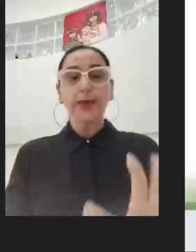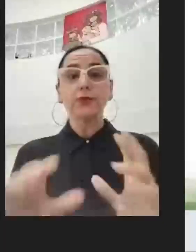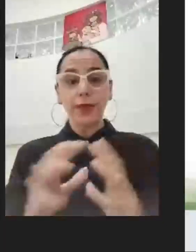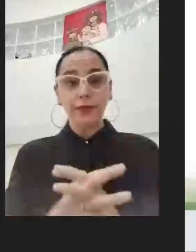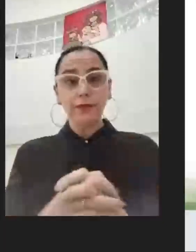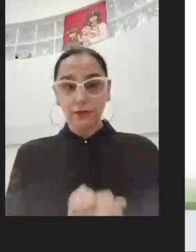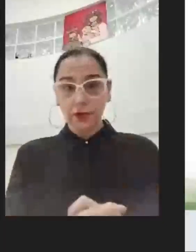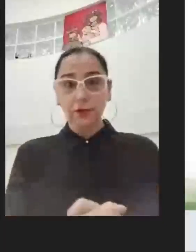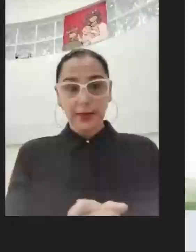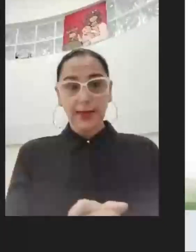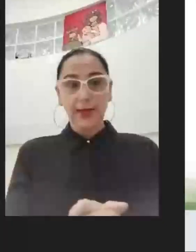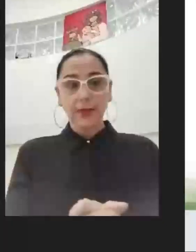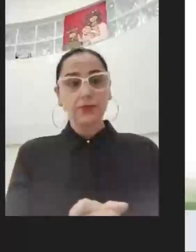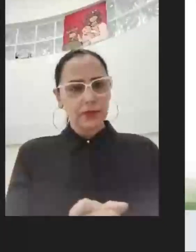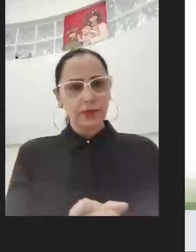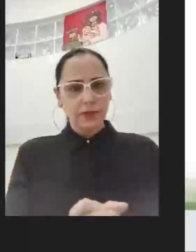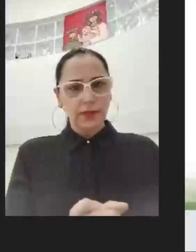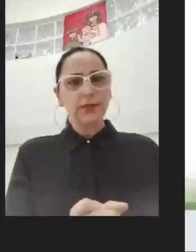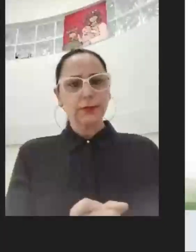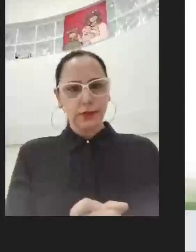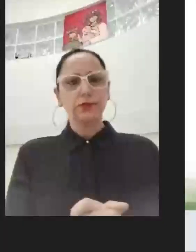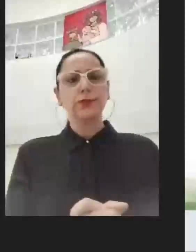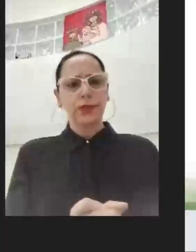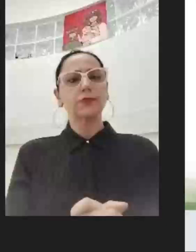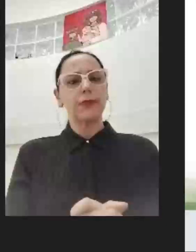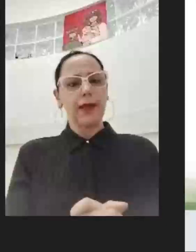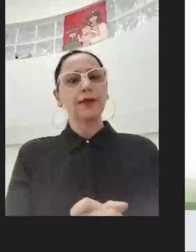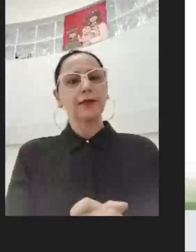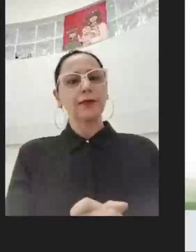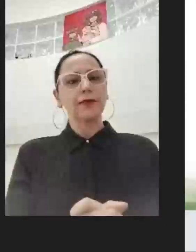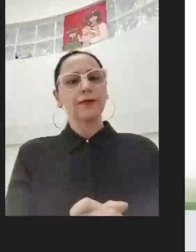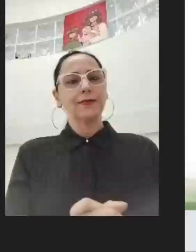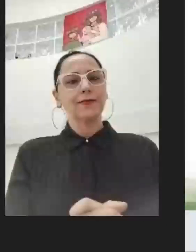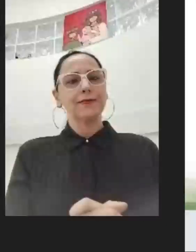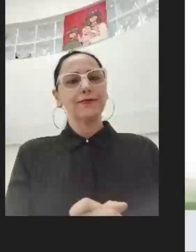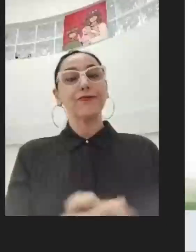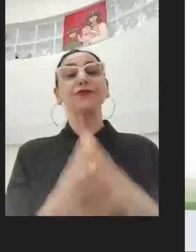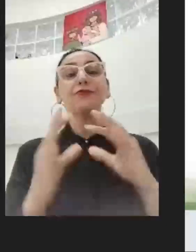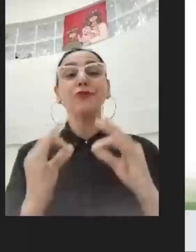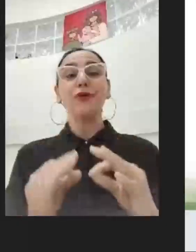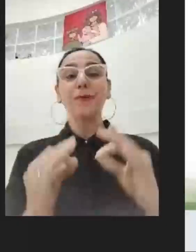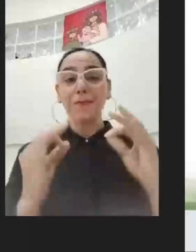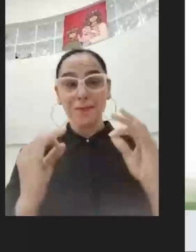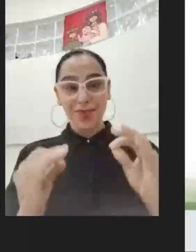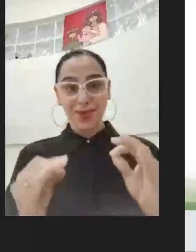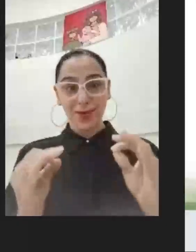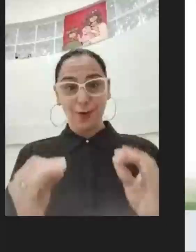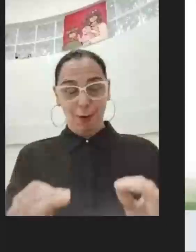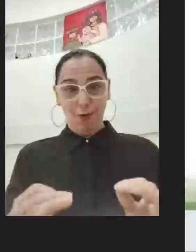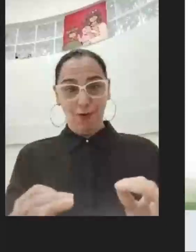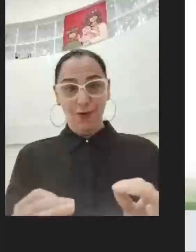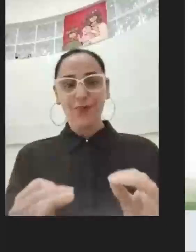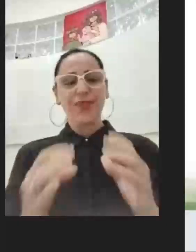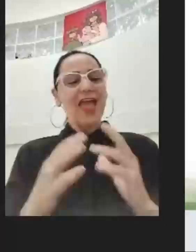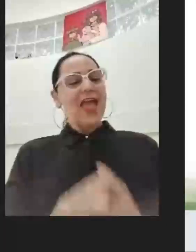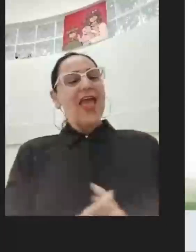dor de cabeça. Aí o médico chegou para ela. Gente, isso foi no domingo, tá? Foi